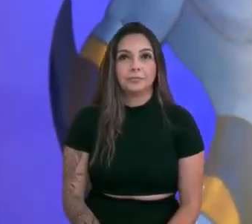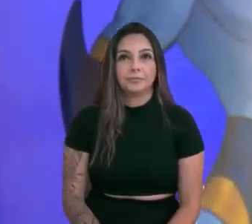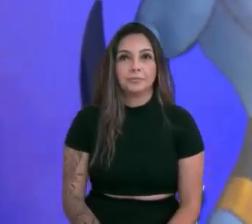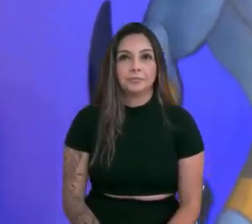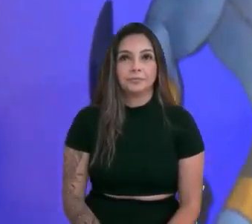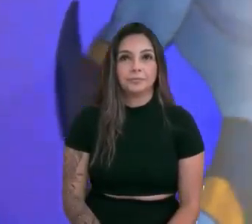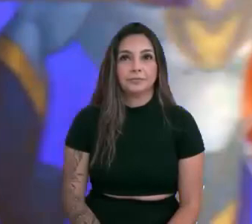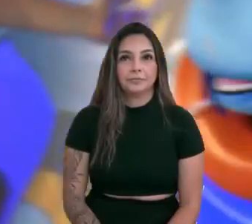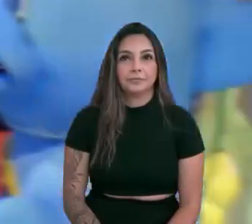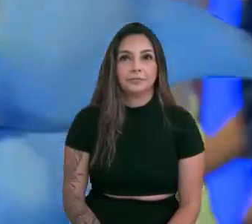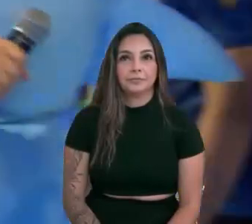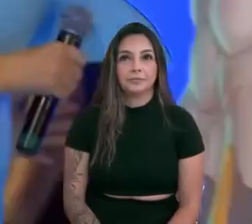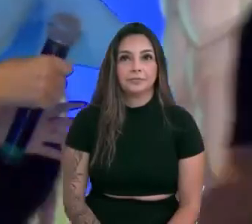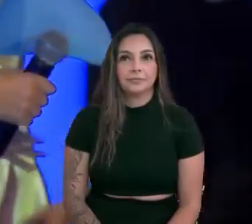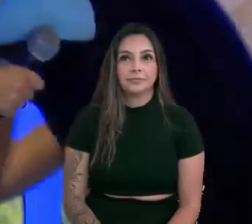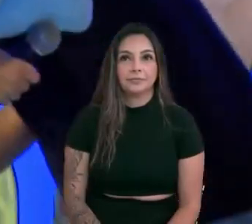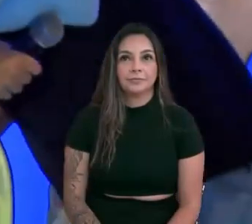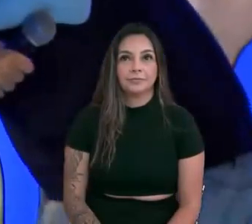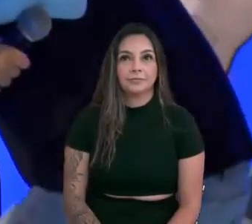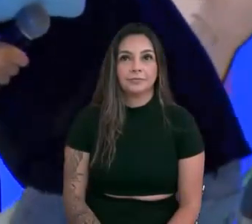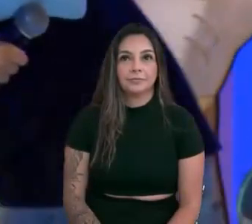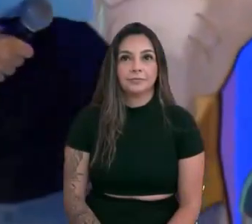Oi, como tá?